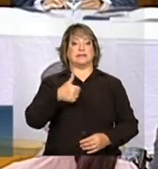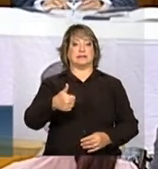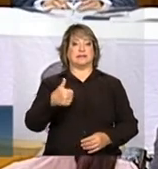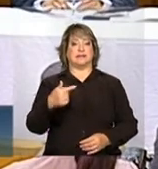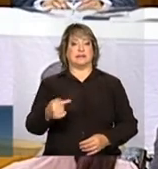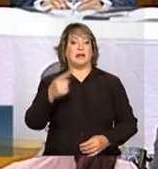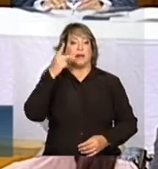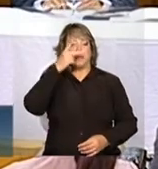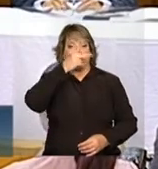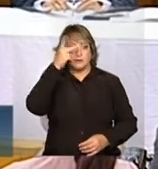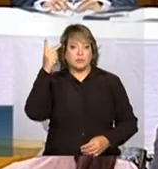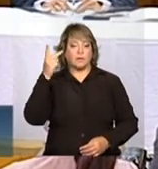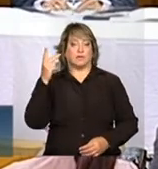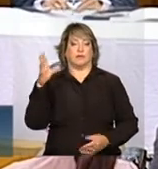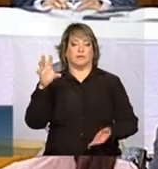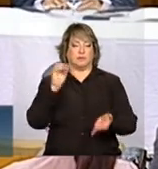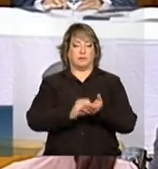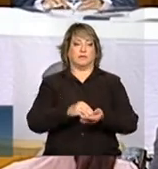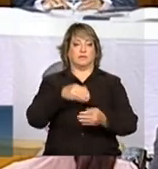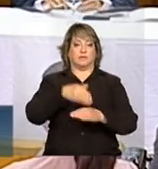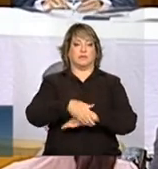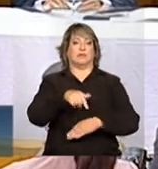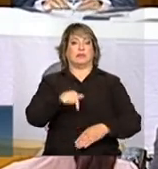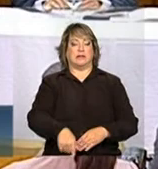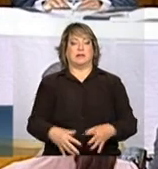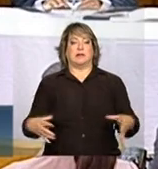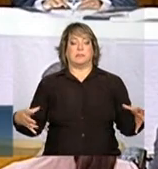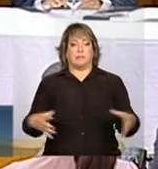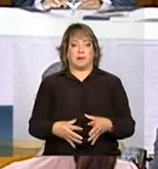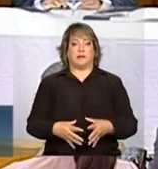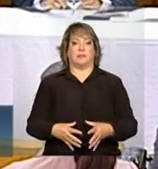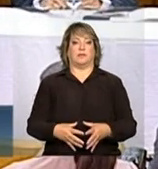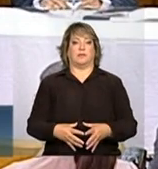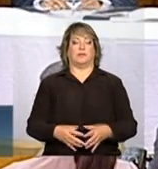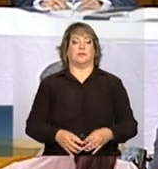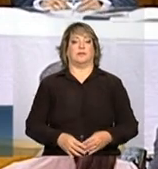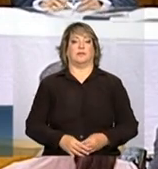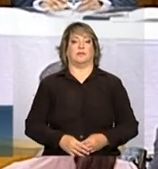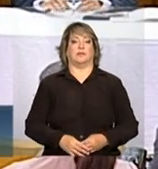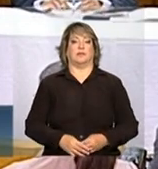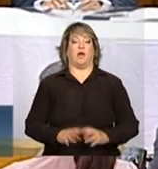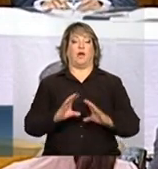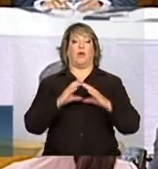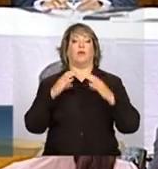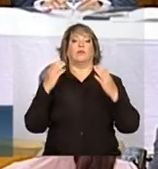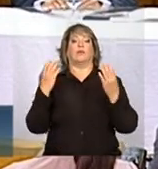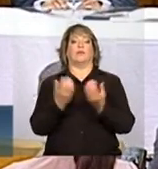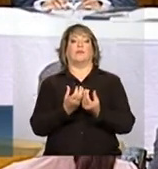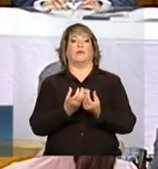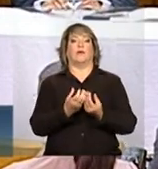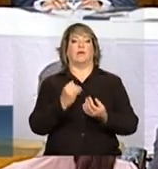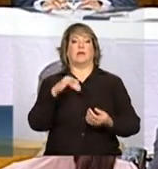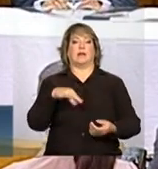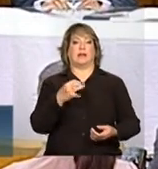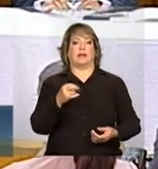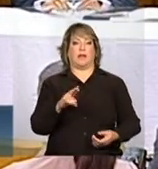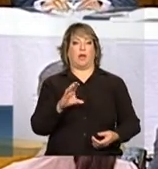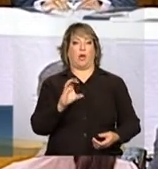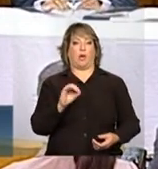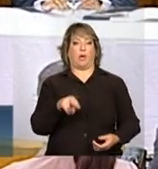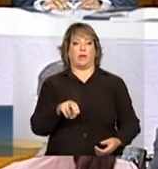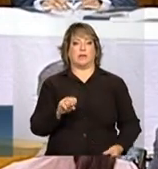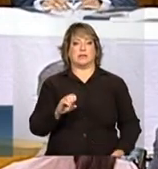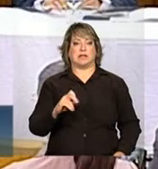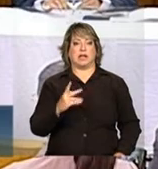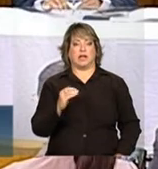117 pessoas inscritas, né, membros do Fórum Interconselhos, que é esse espaço, né,